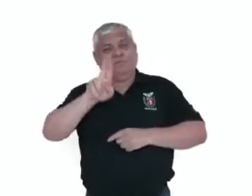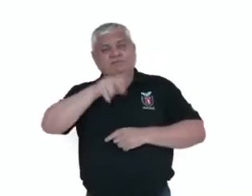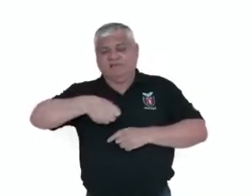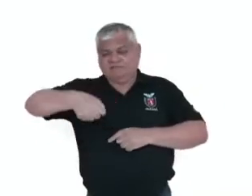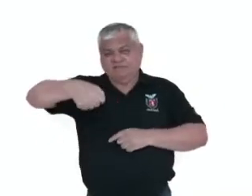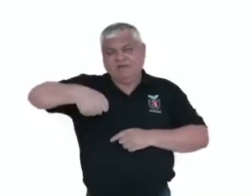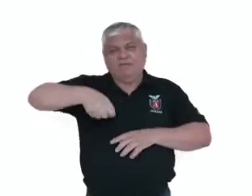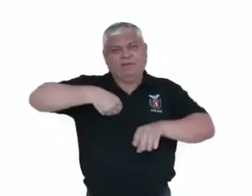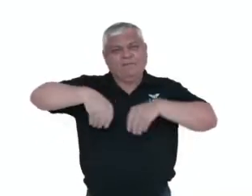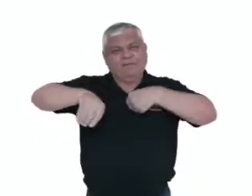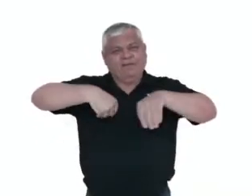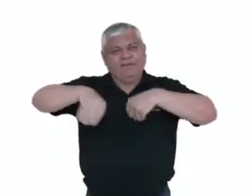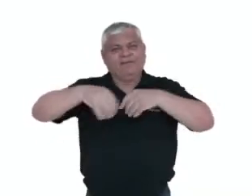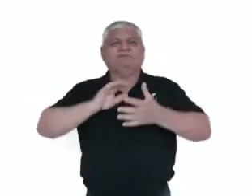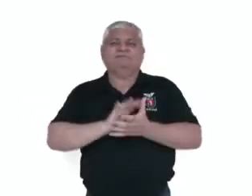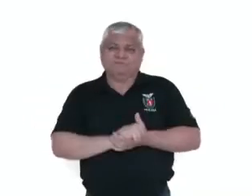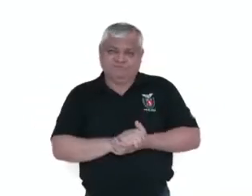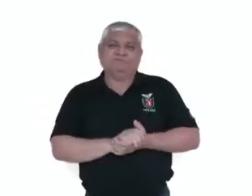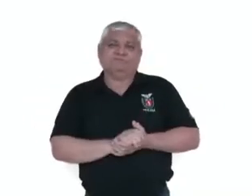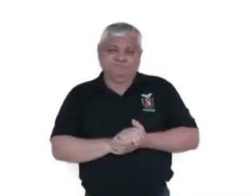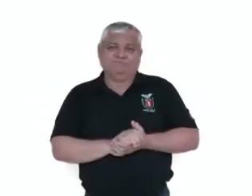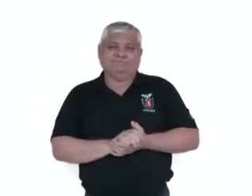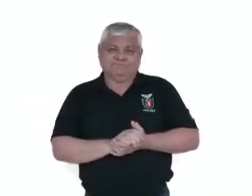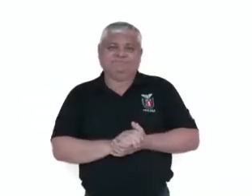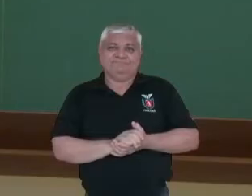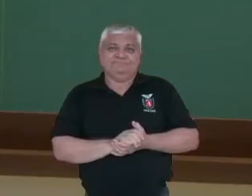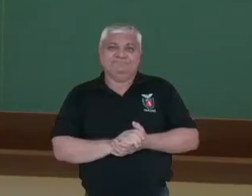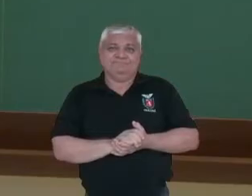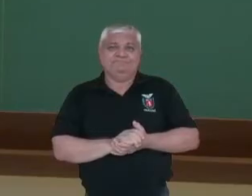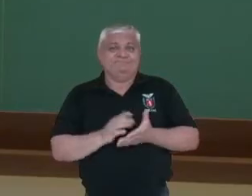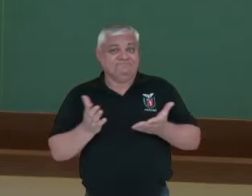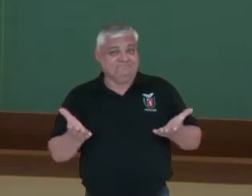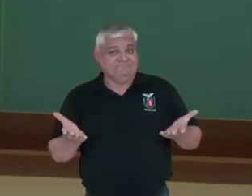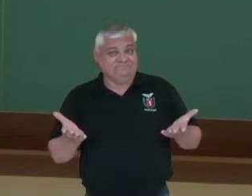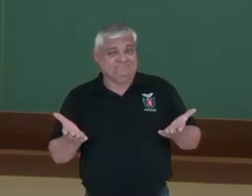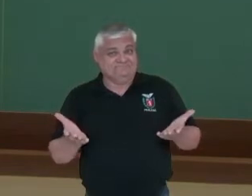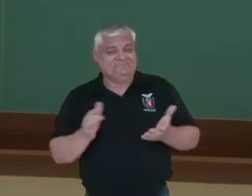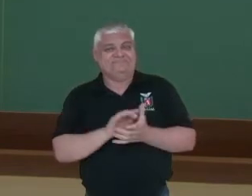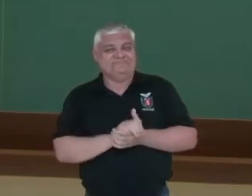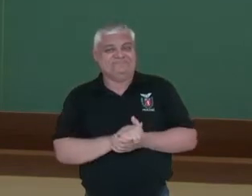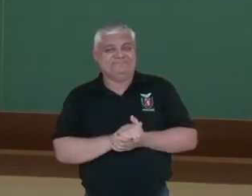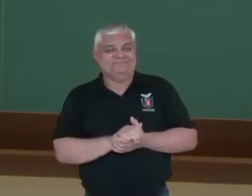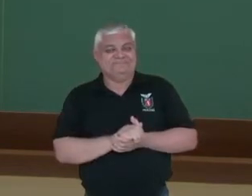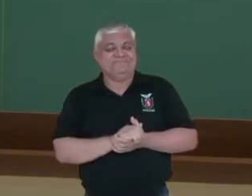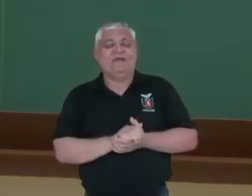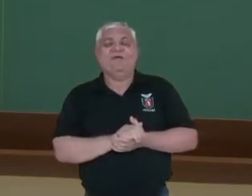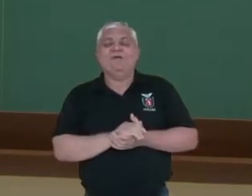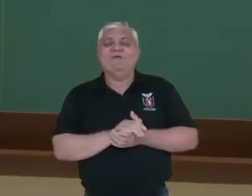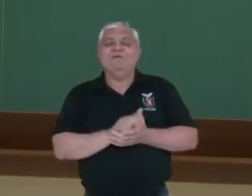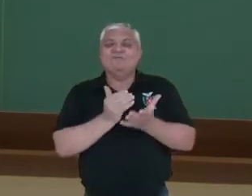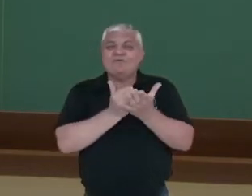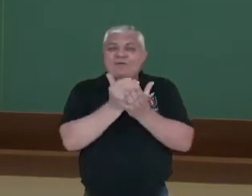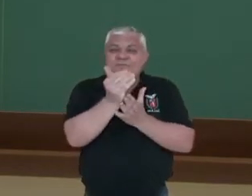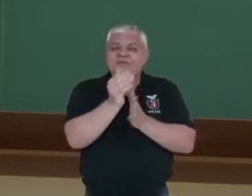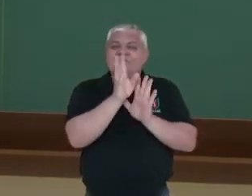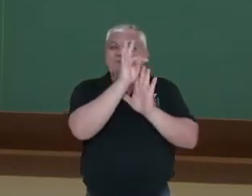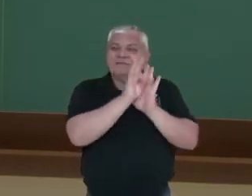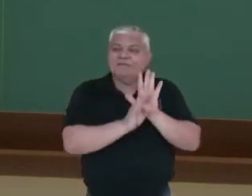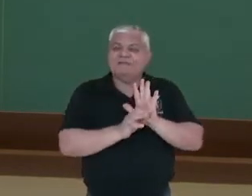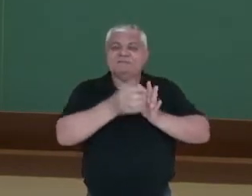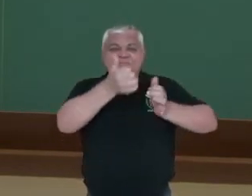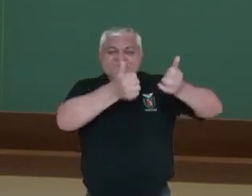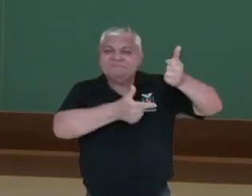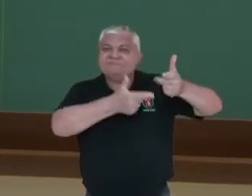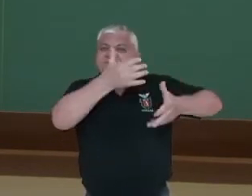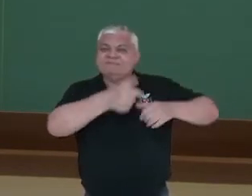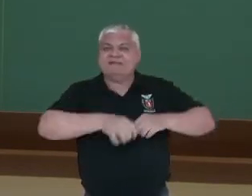sacolas plásticas como embalagem. Então, vocês já viram, né? Ele fala no início do texto que ele vai discutir isso,